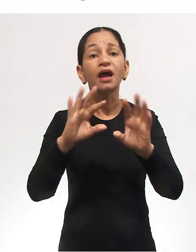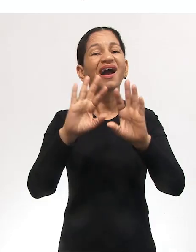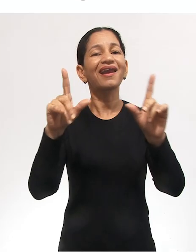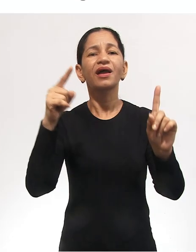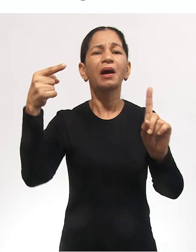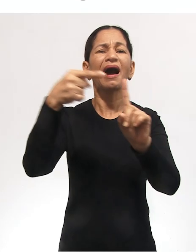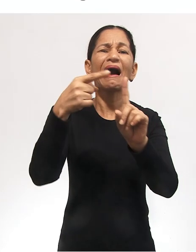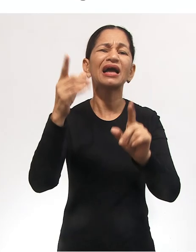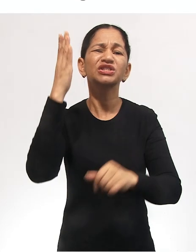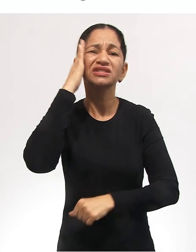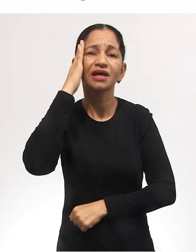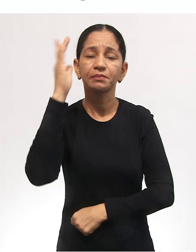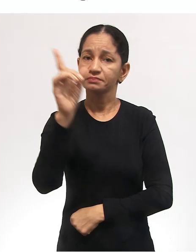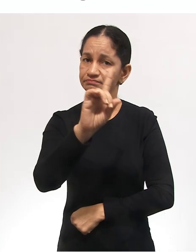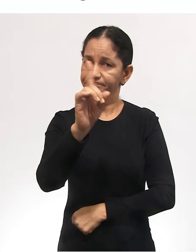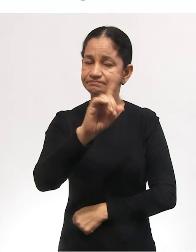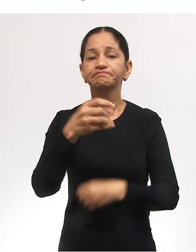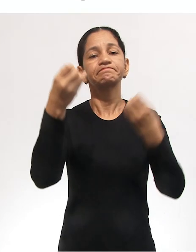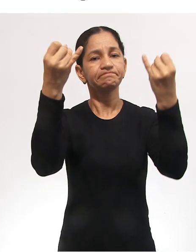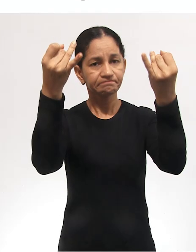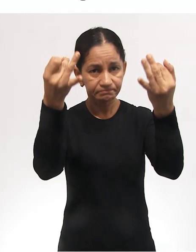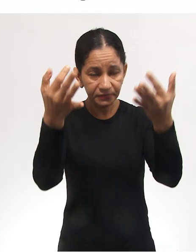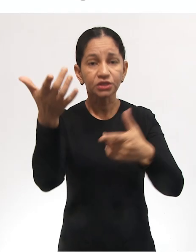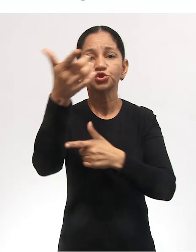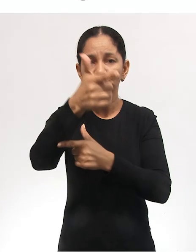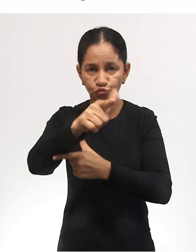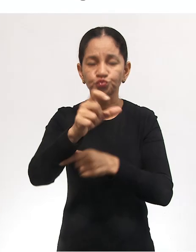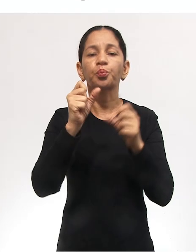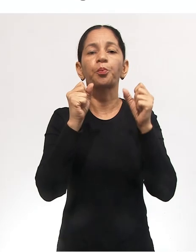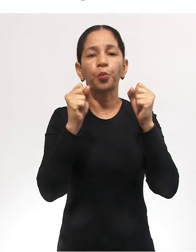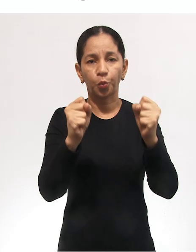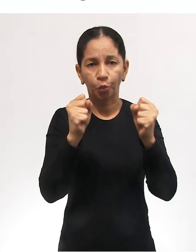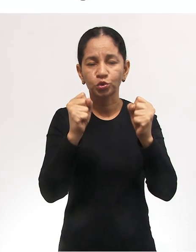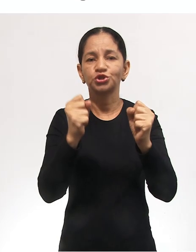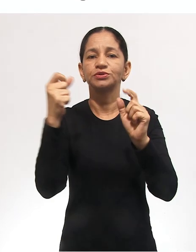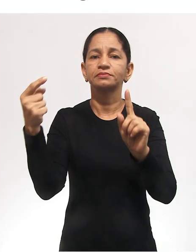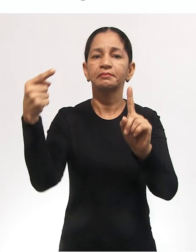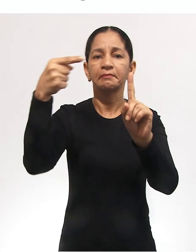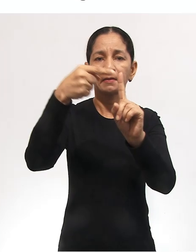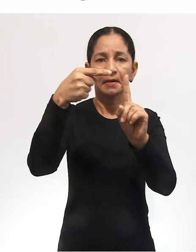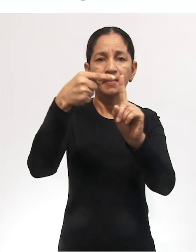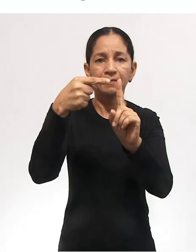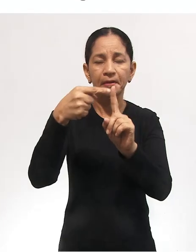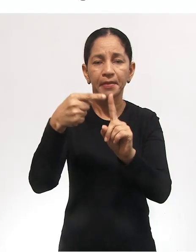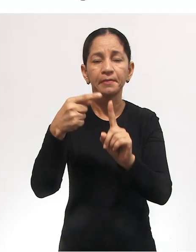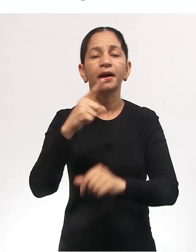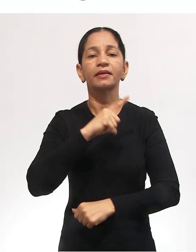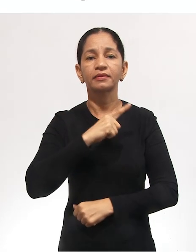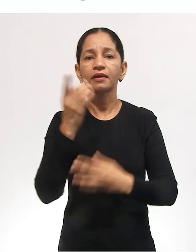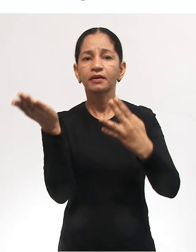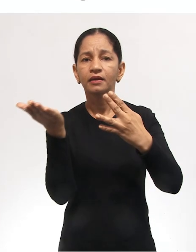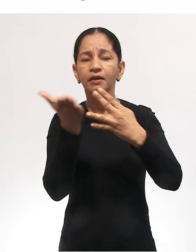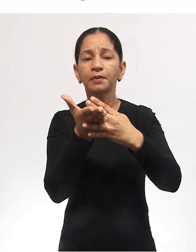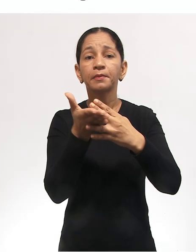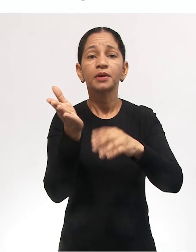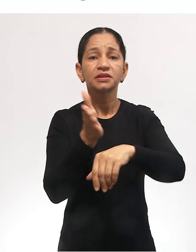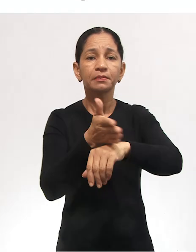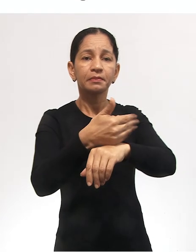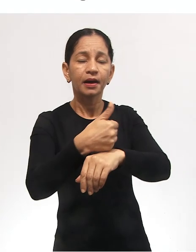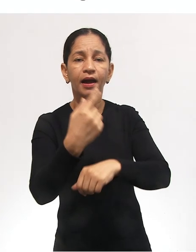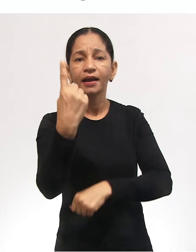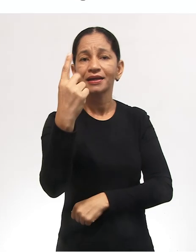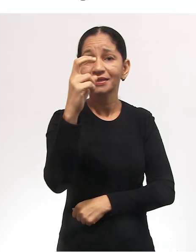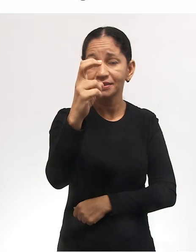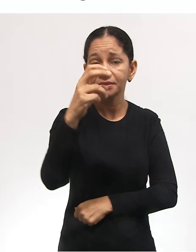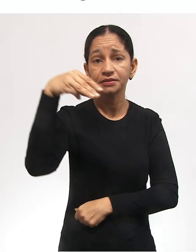dito. Então, é importante que essas atividades, né, tenha ali um expediente de 15 minutos antes para ativar